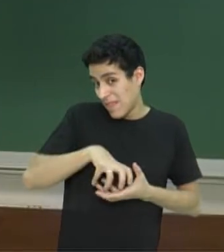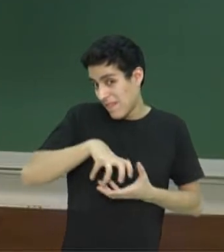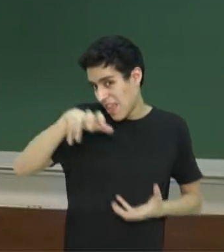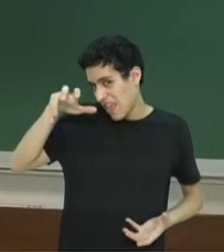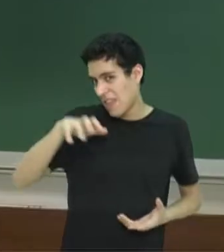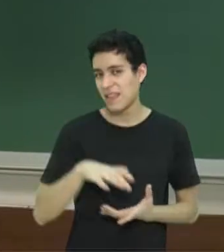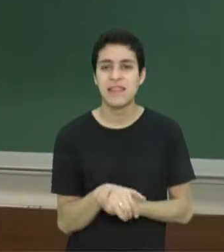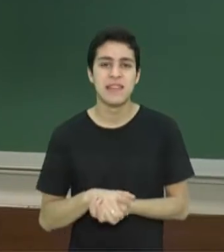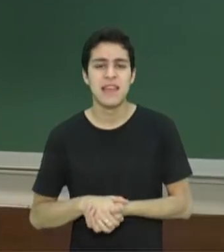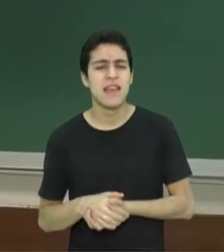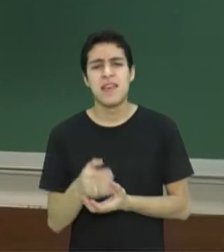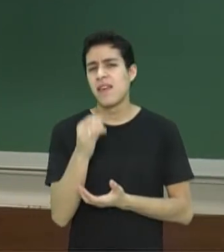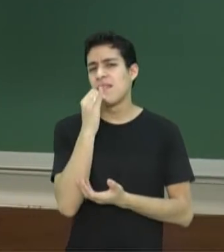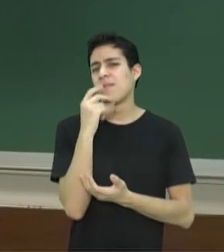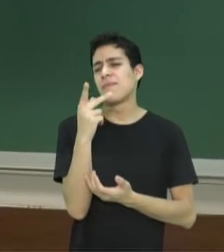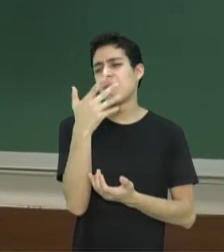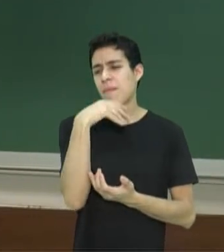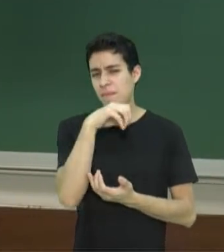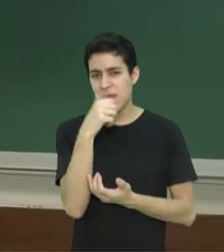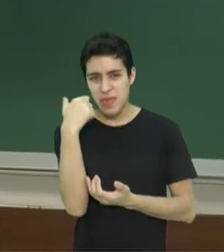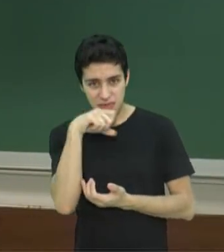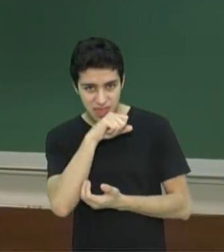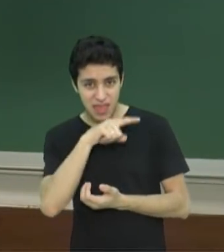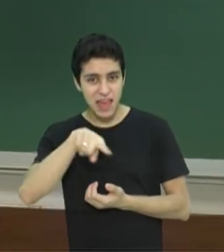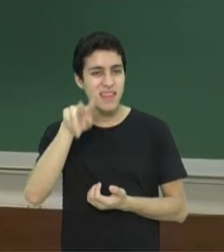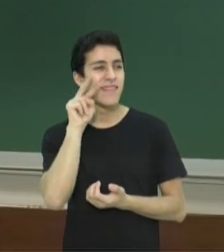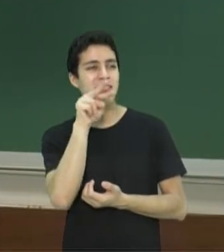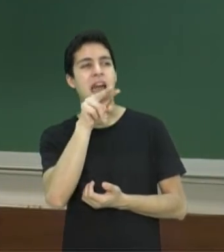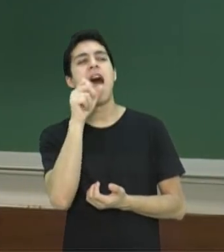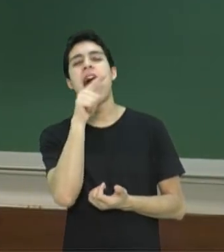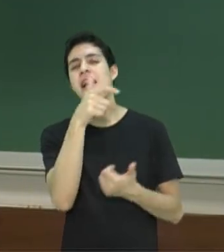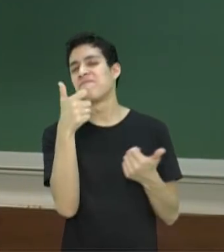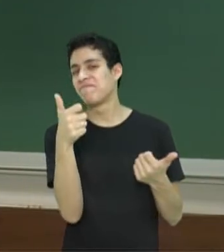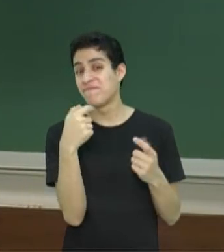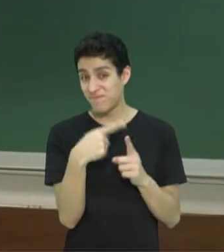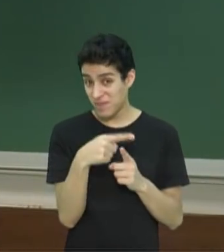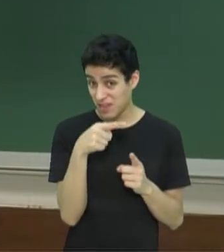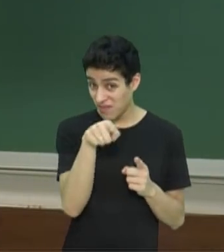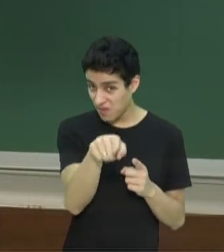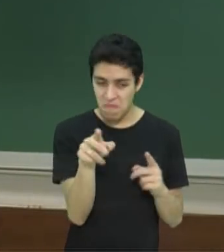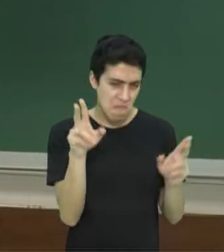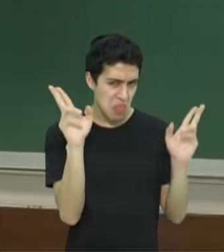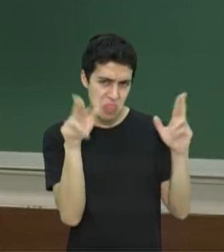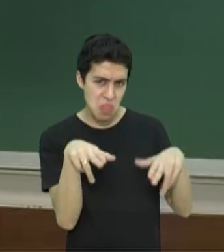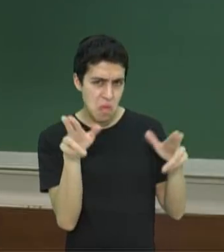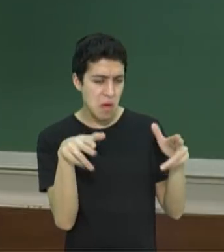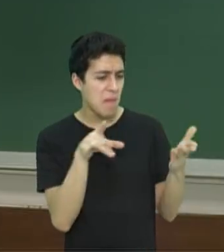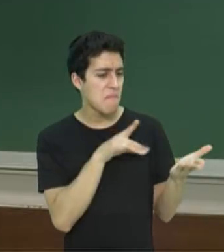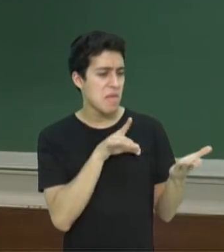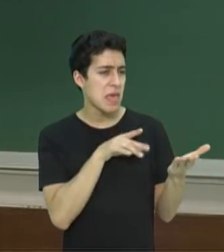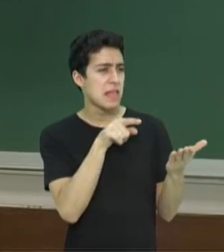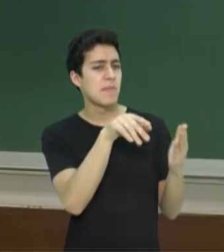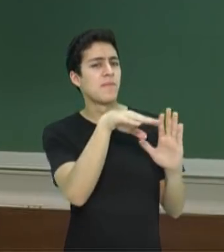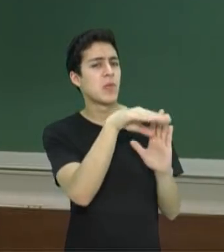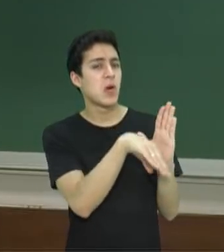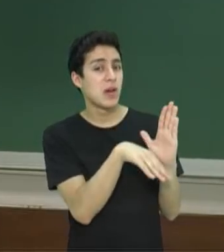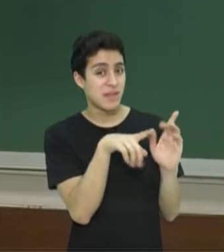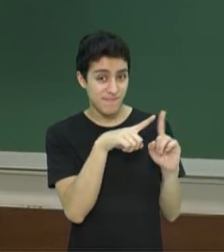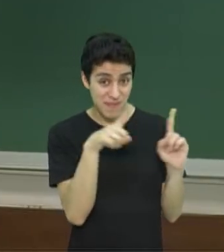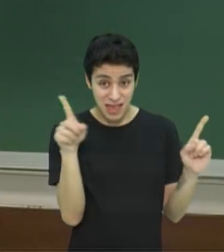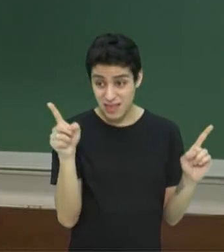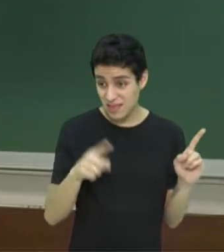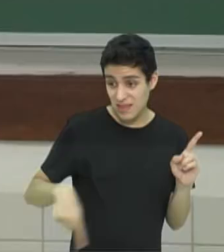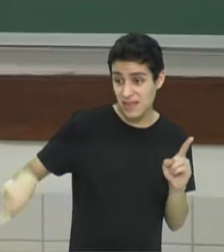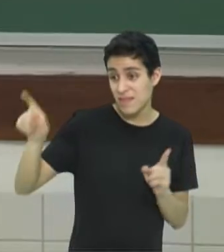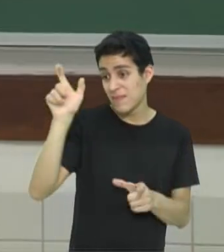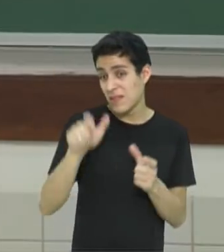velha, como se você mostrar para os seus pais, eles talvez achem mais graça? Porque você nunca teve medo do Linha Direta. Mas as